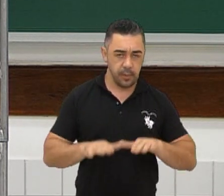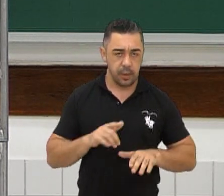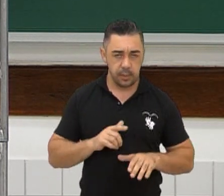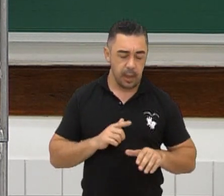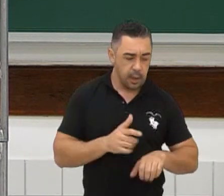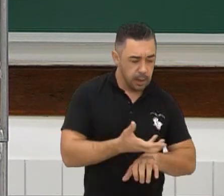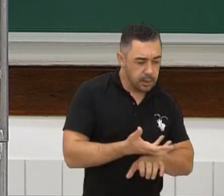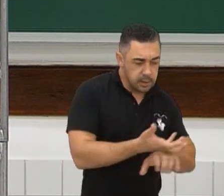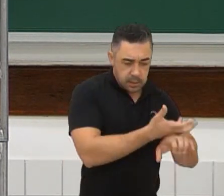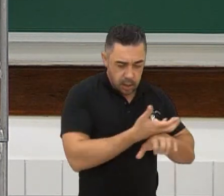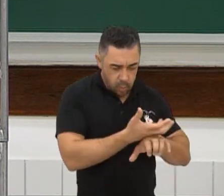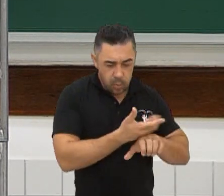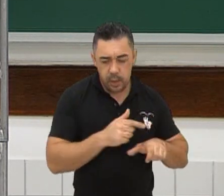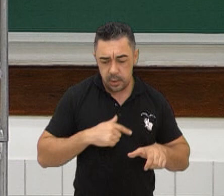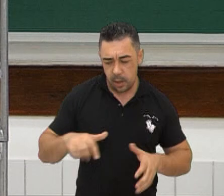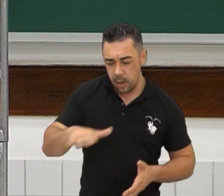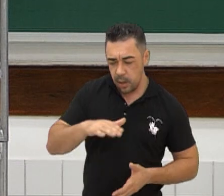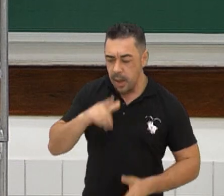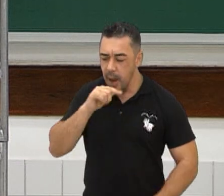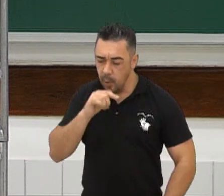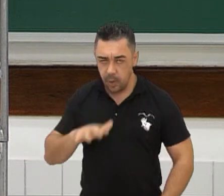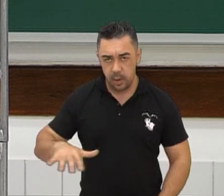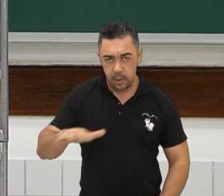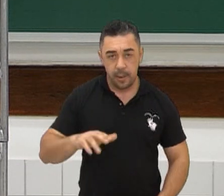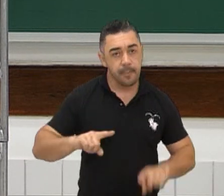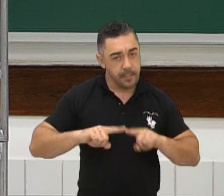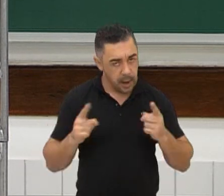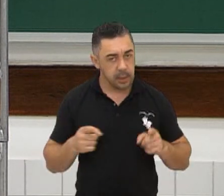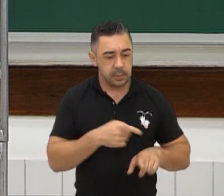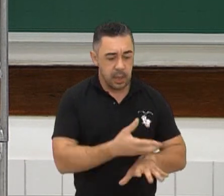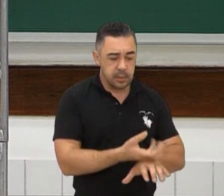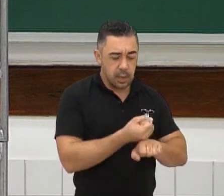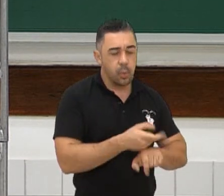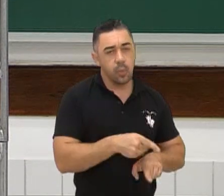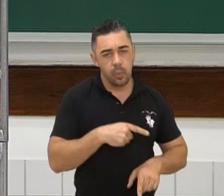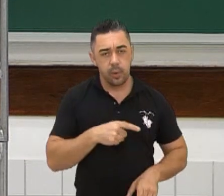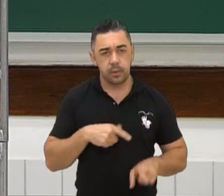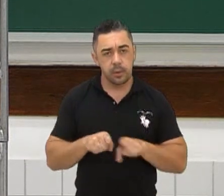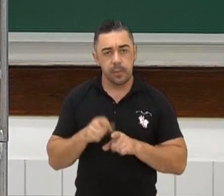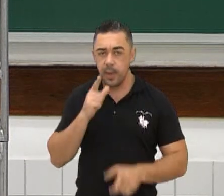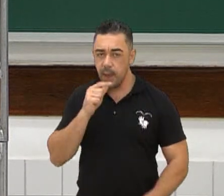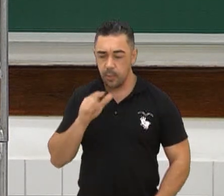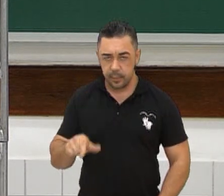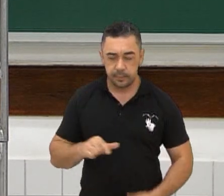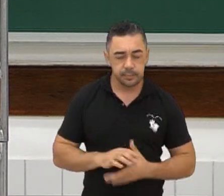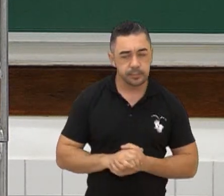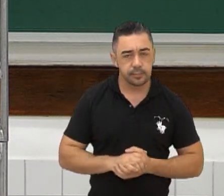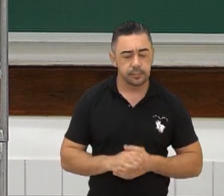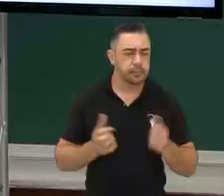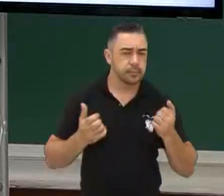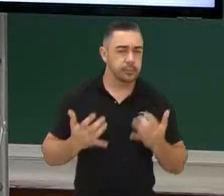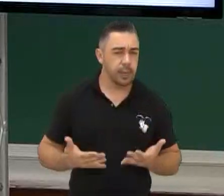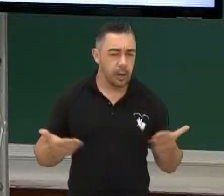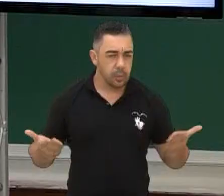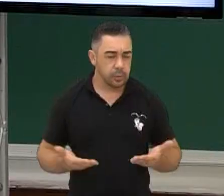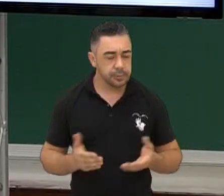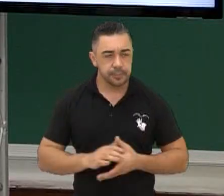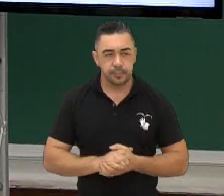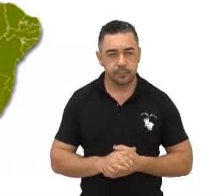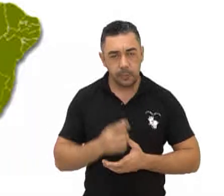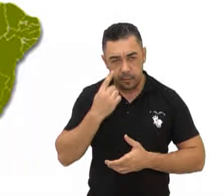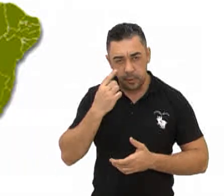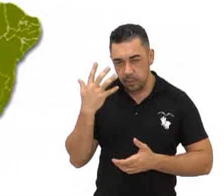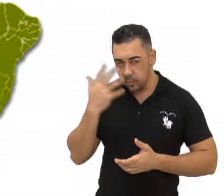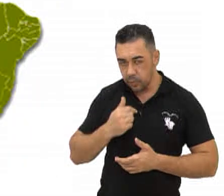parte seca e a parte do alagamento. Mas mesmo a parte seca tem bastante água, tá? Então, Então a gente vai falar um pouquinho desse bioma hoje. Olha só que bonito